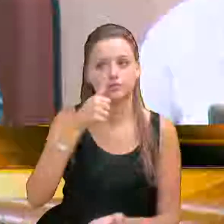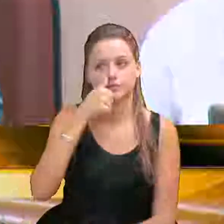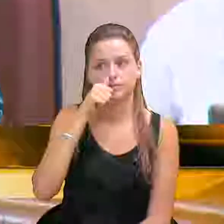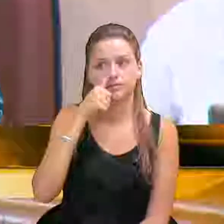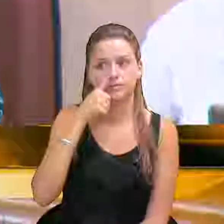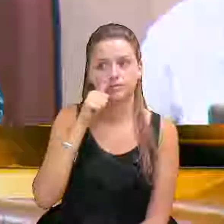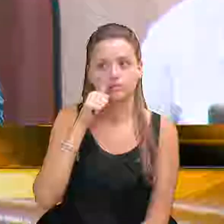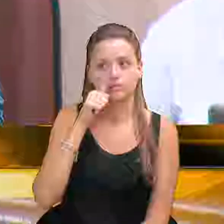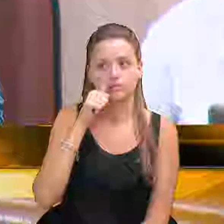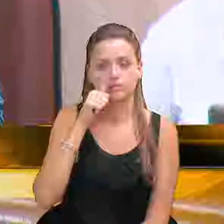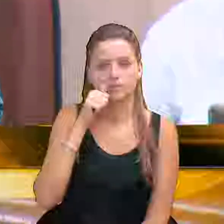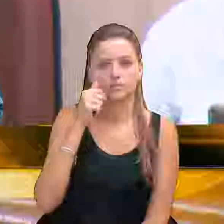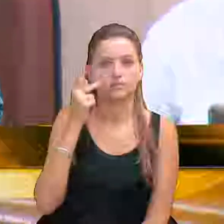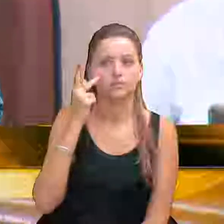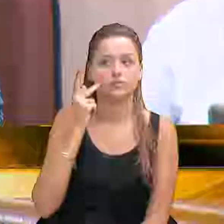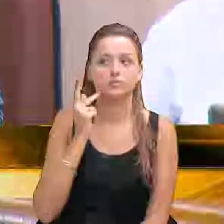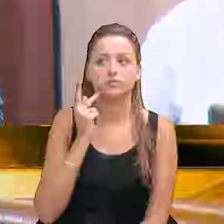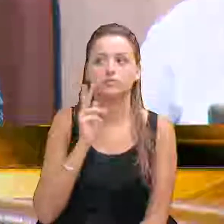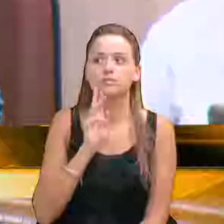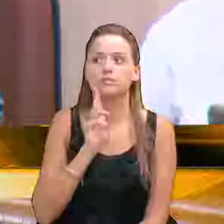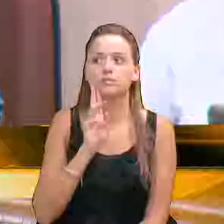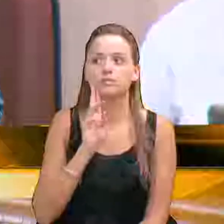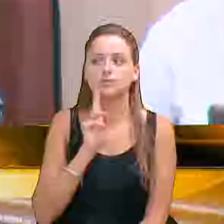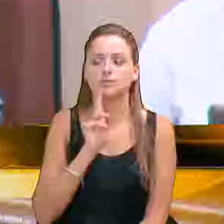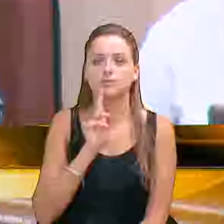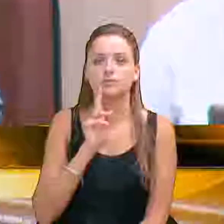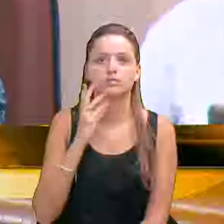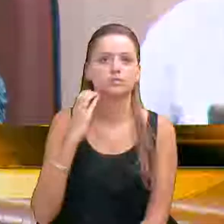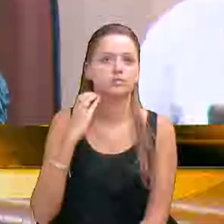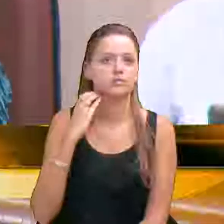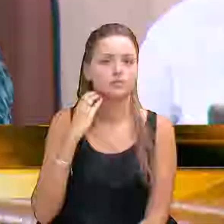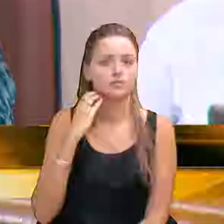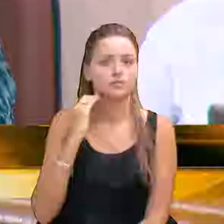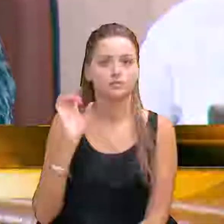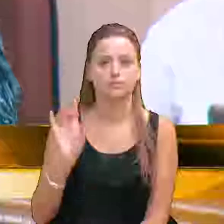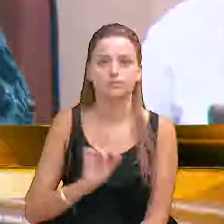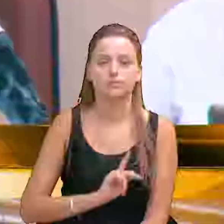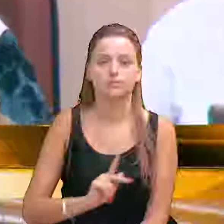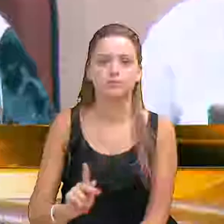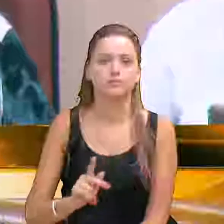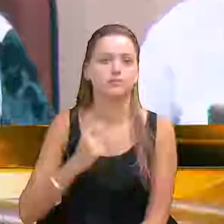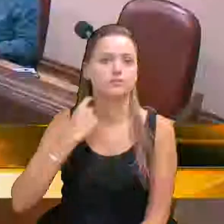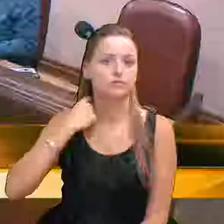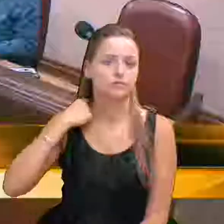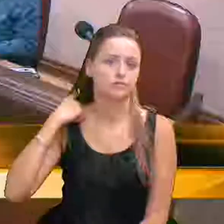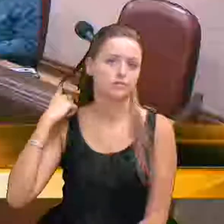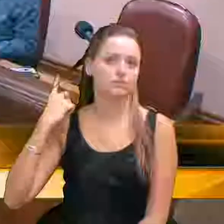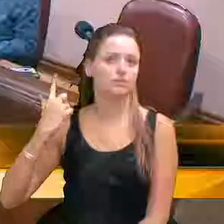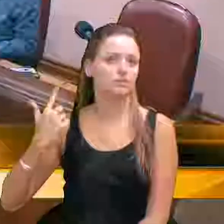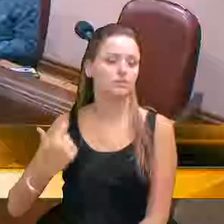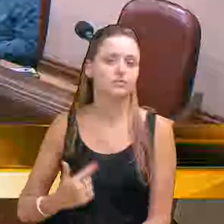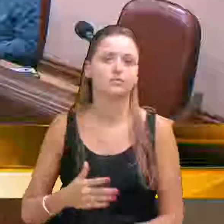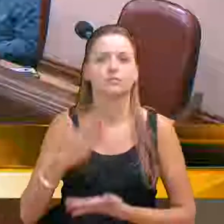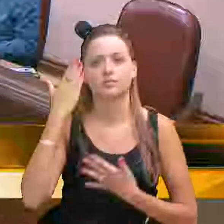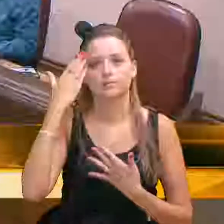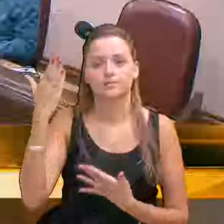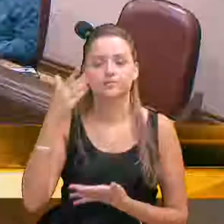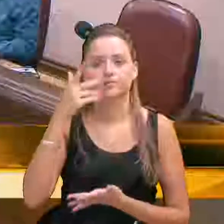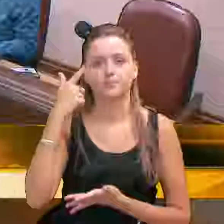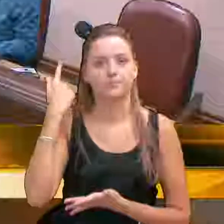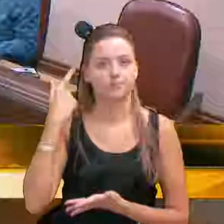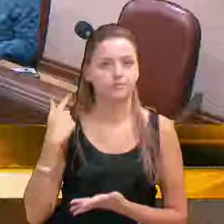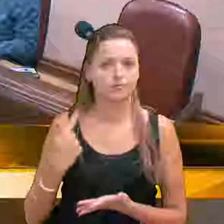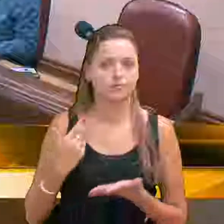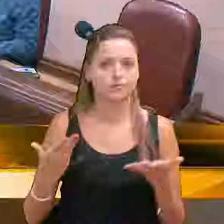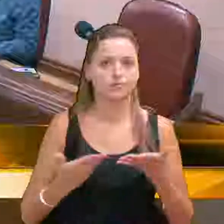Iores, Renato Nunes, Renato Oliveira e Ricardo Daneluz. Era isso, senhor presidente. Obrigado, vereadora Gladys. Passemos ao